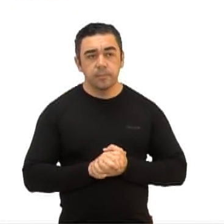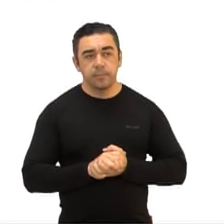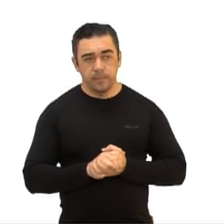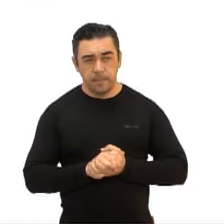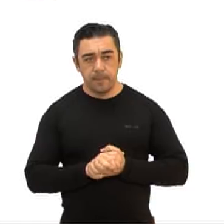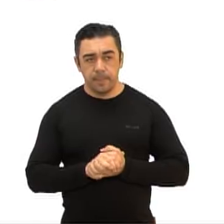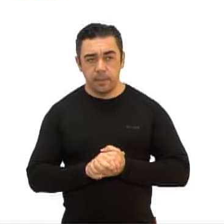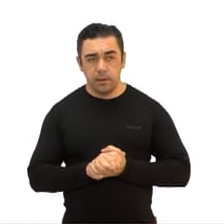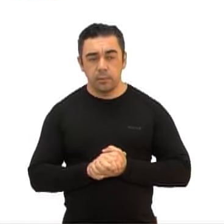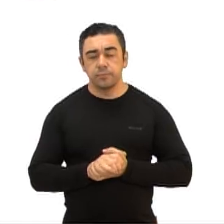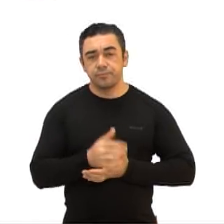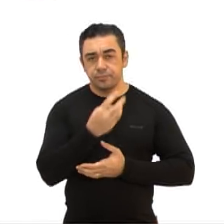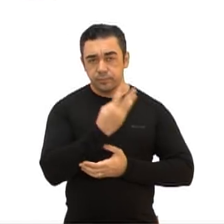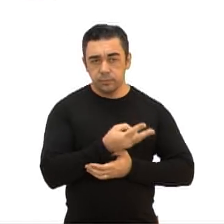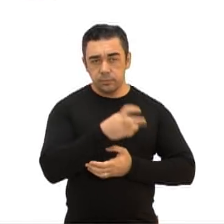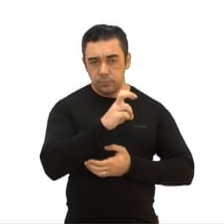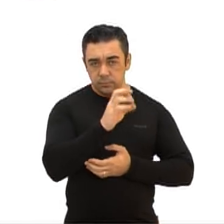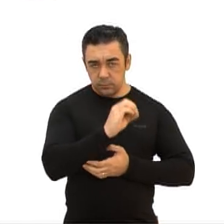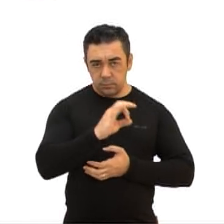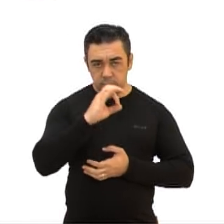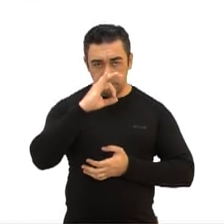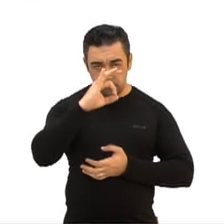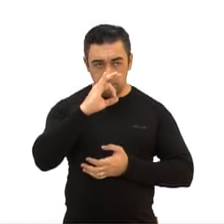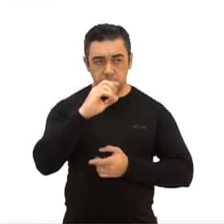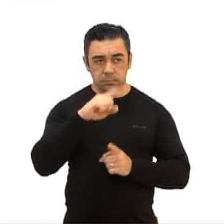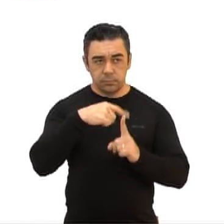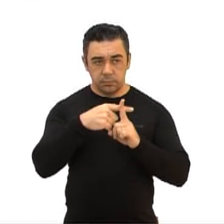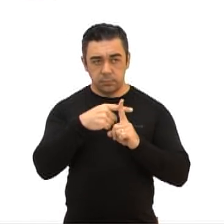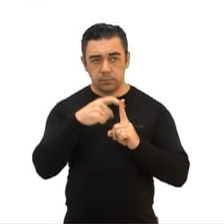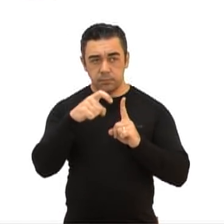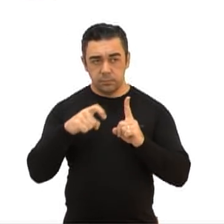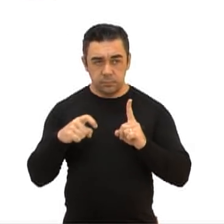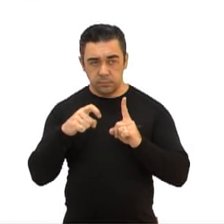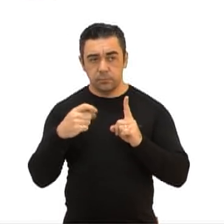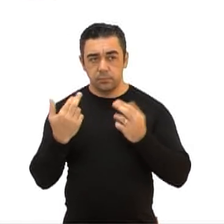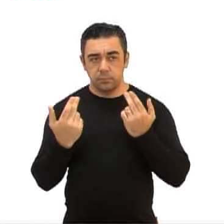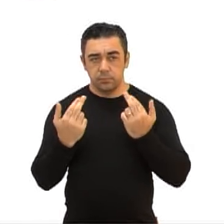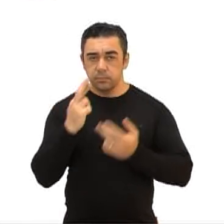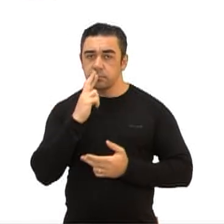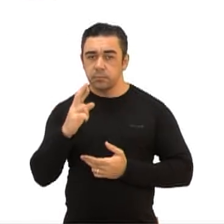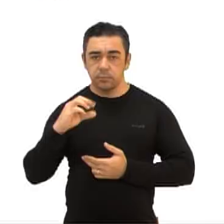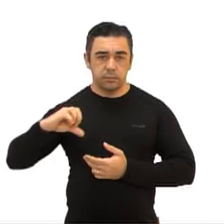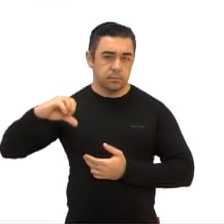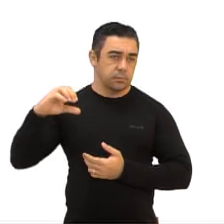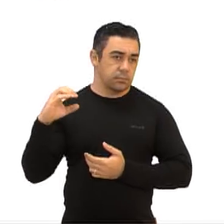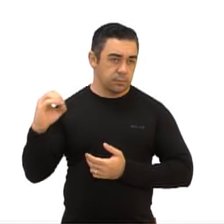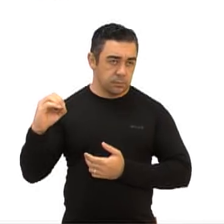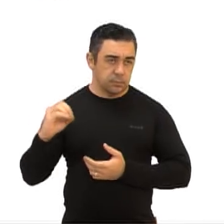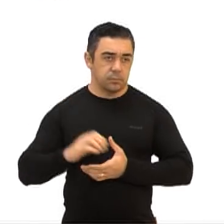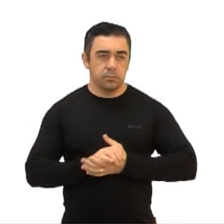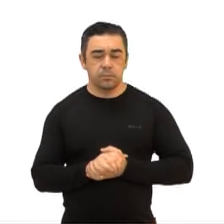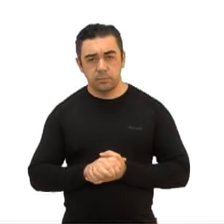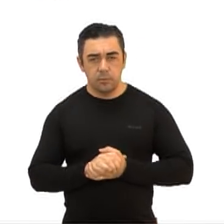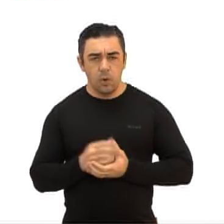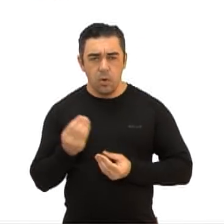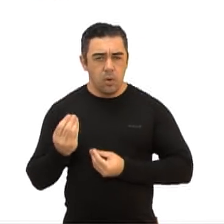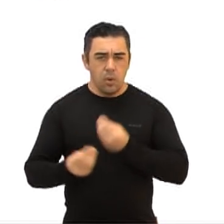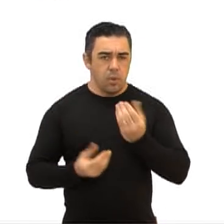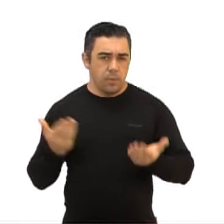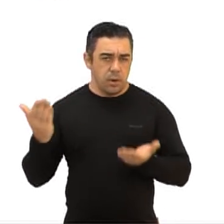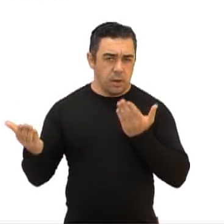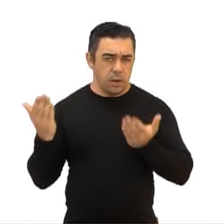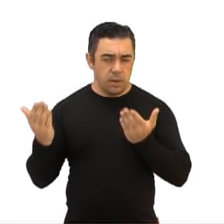Então, 35 graus mais x resulta em 90 graus. Como que nós fazemos para equilibrar a